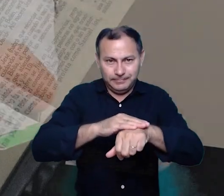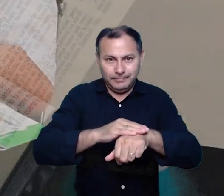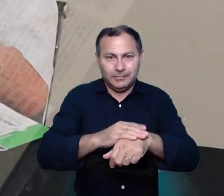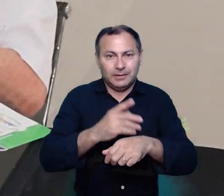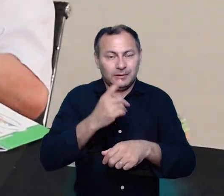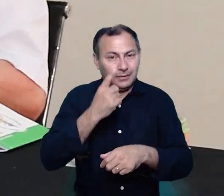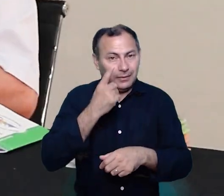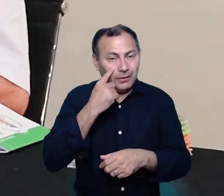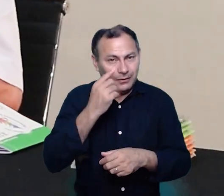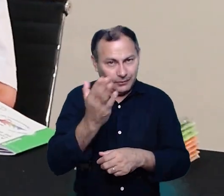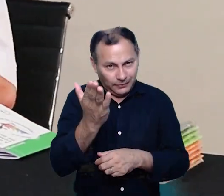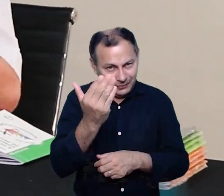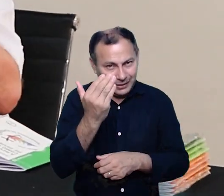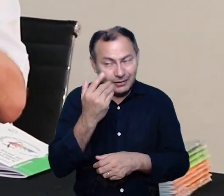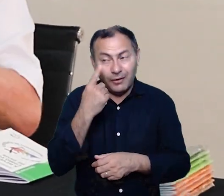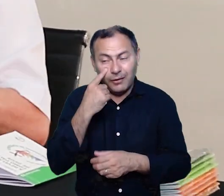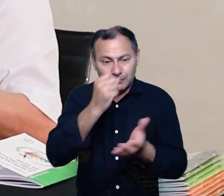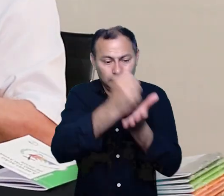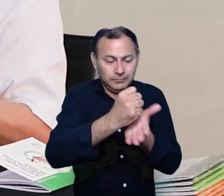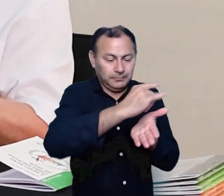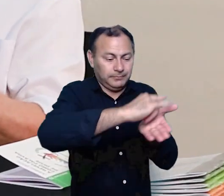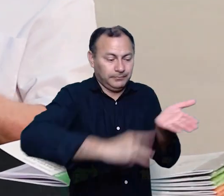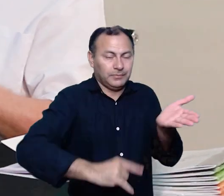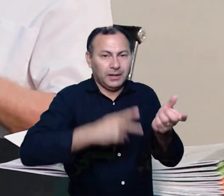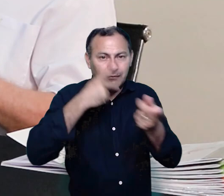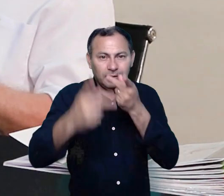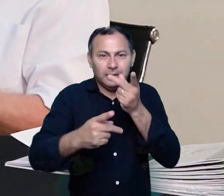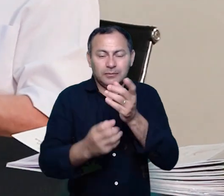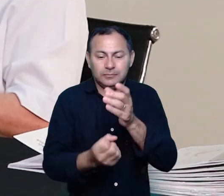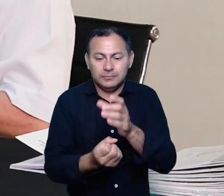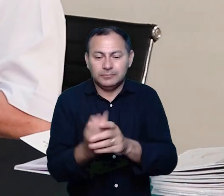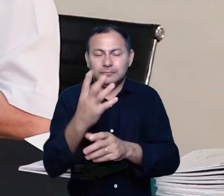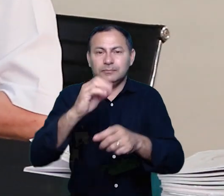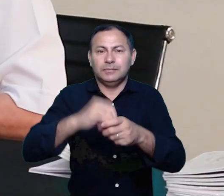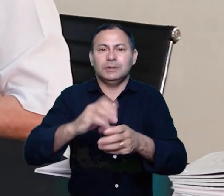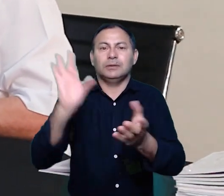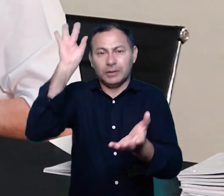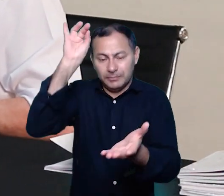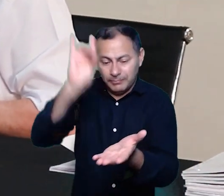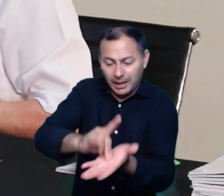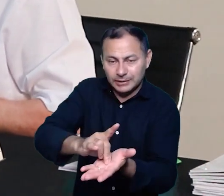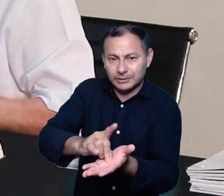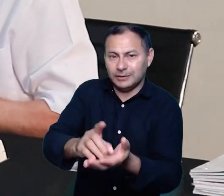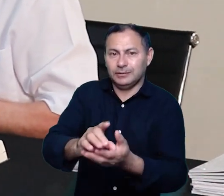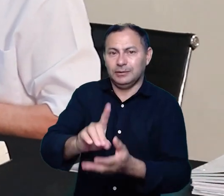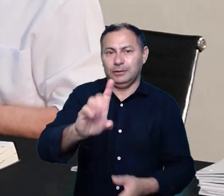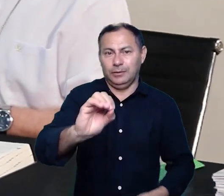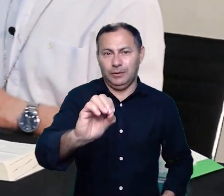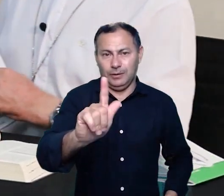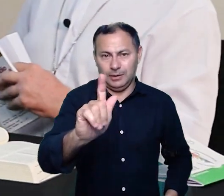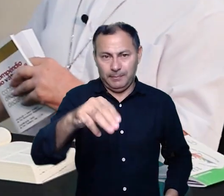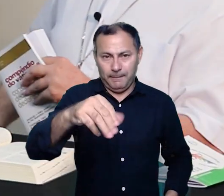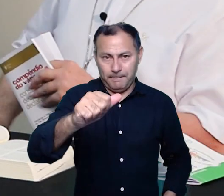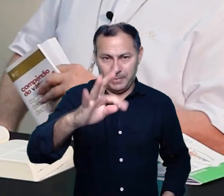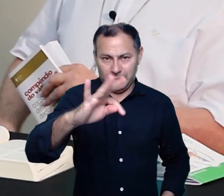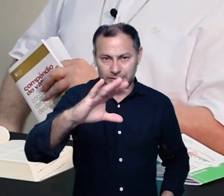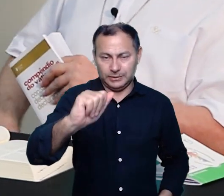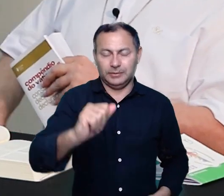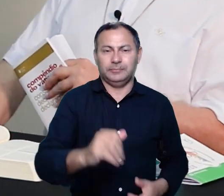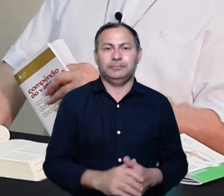conversa. Vamos lá, esse documento, queremos falar dessa constituição dogmática.